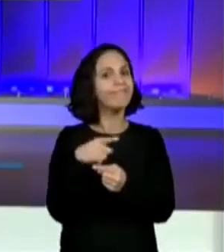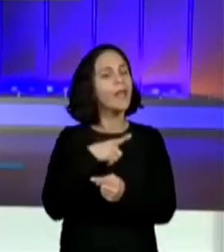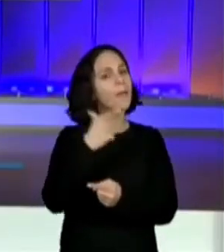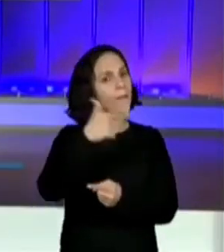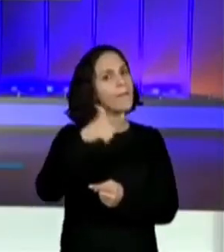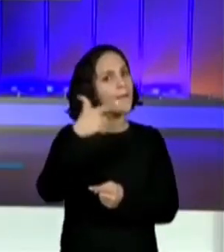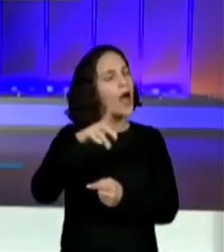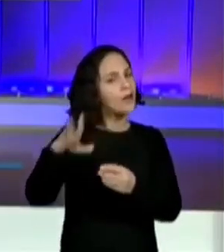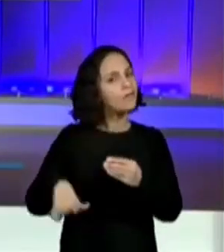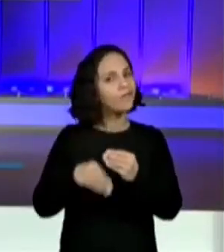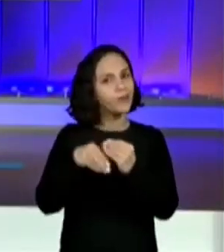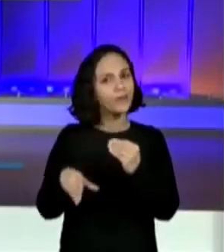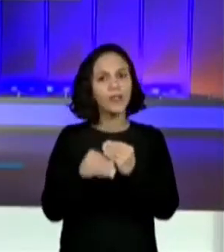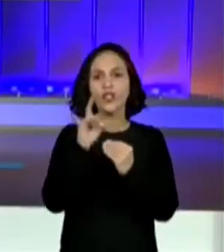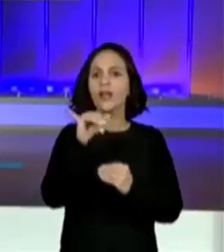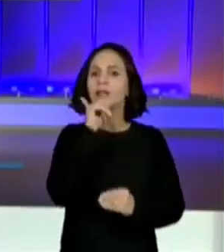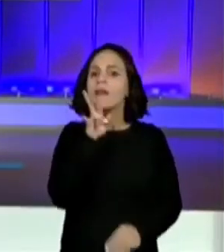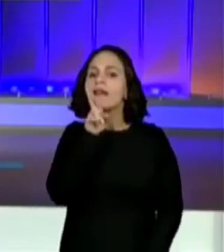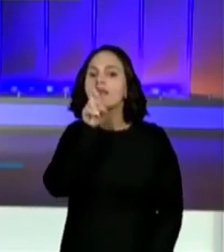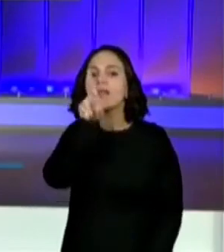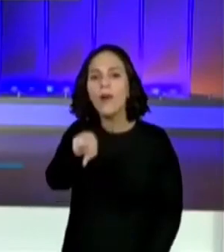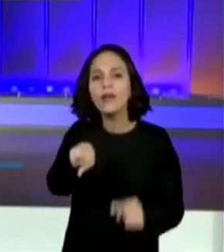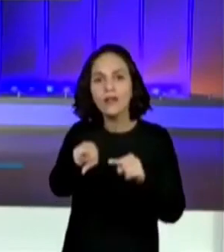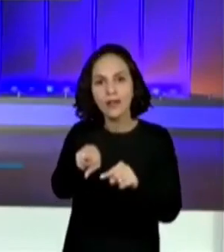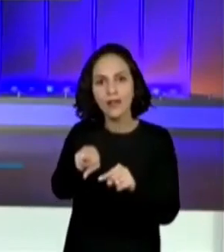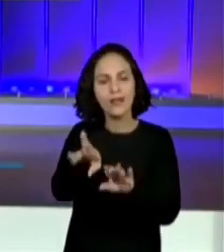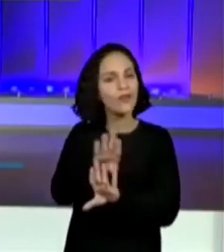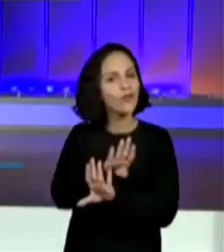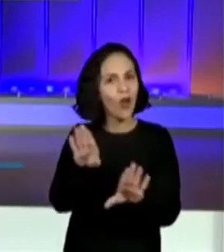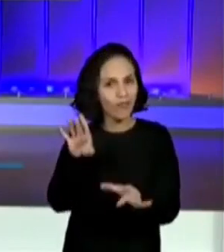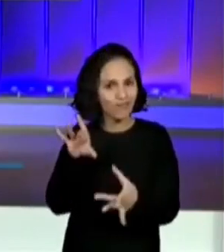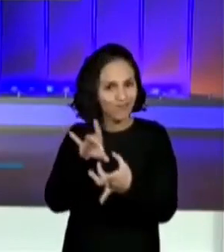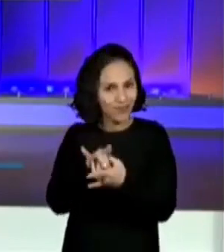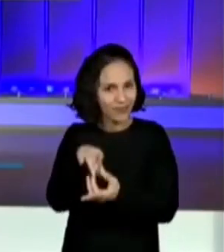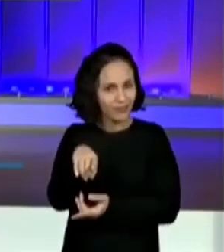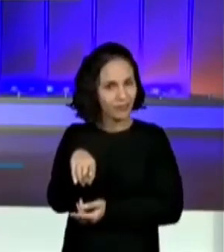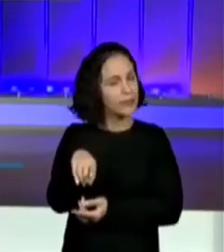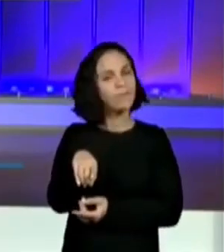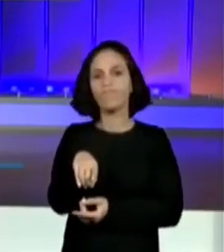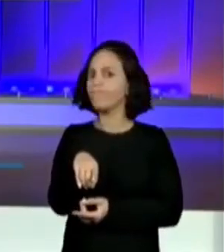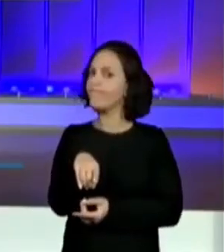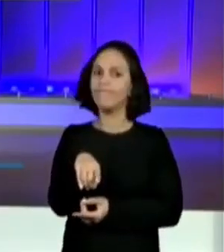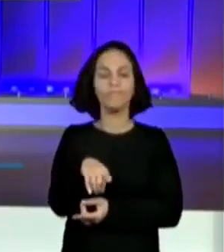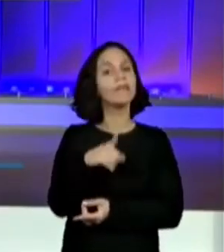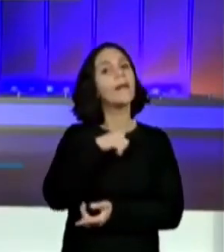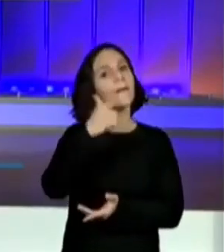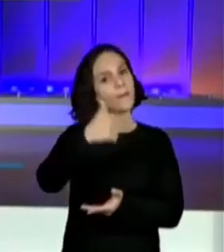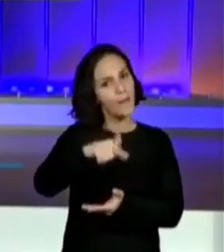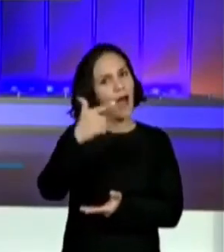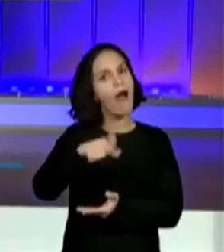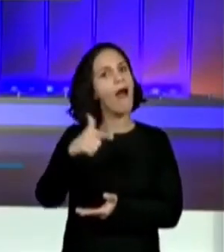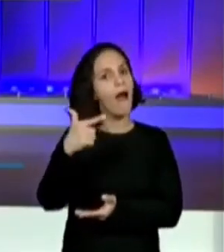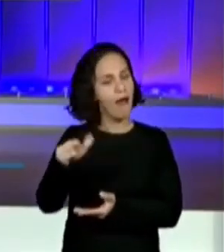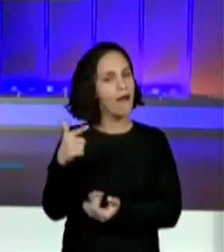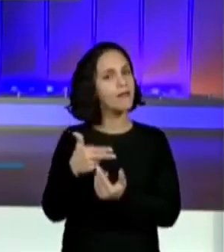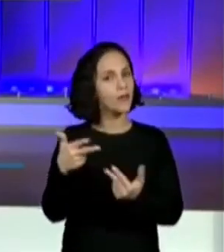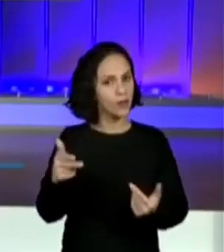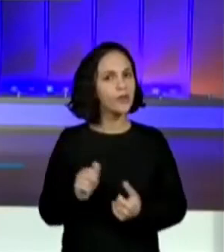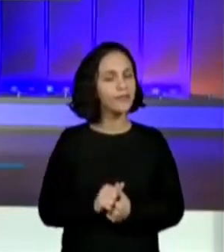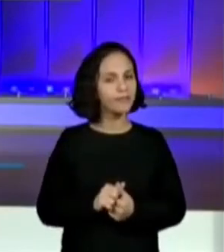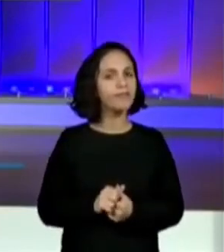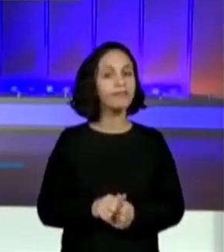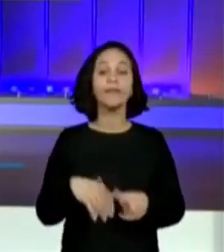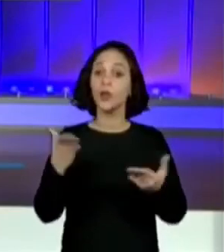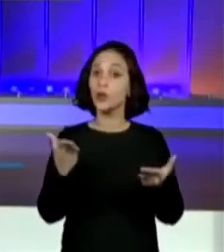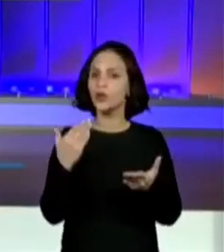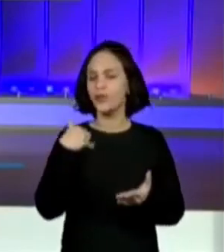quto ano que ele não se restringe só na hora que a gente precisa ã relacionar a um resultado Ok então é isso que a